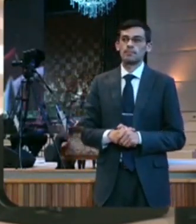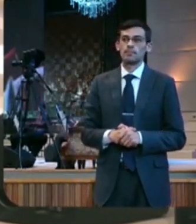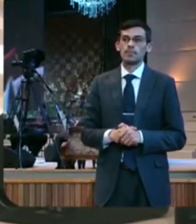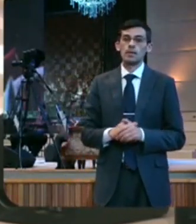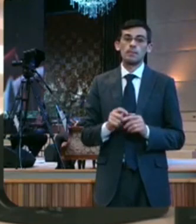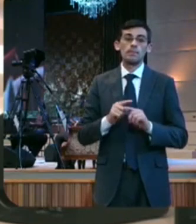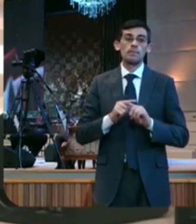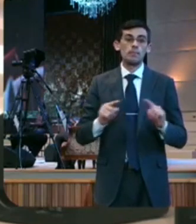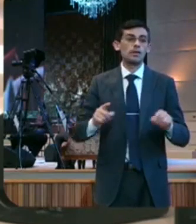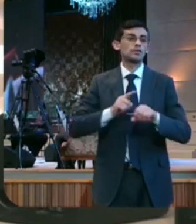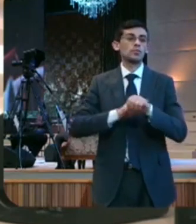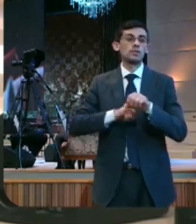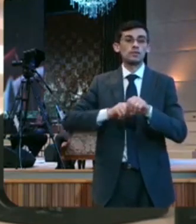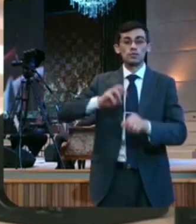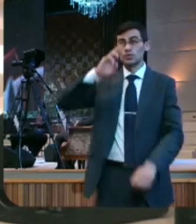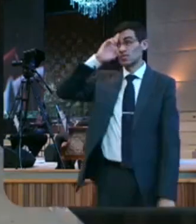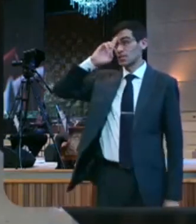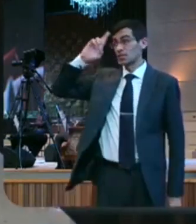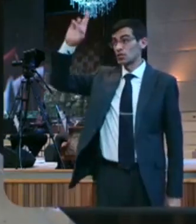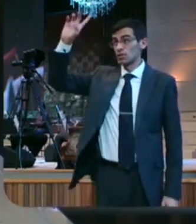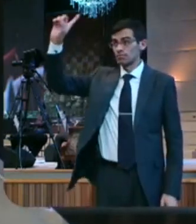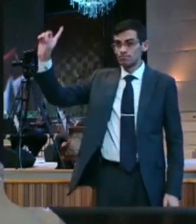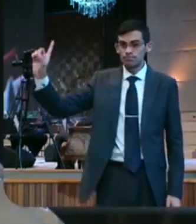Mas quando o Senhor vai à frente,